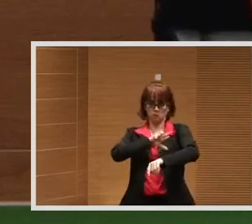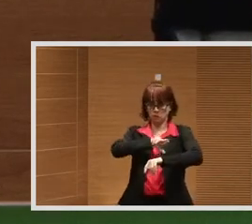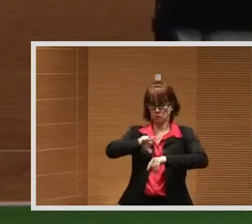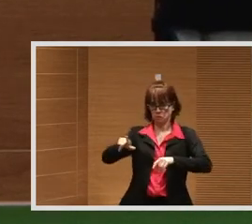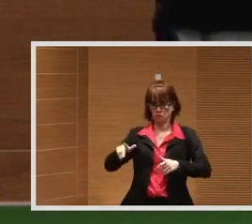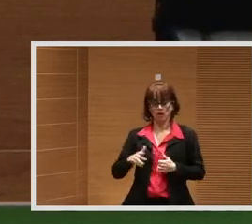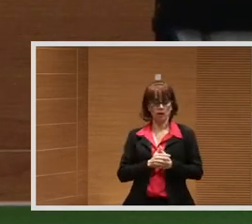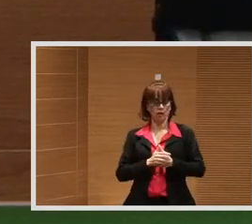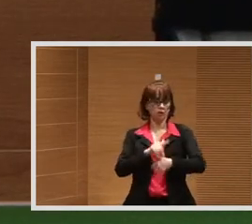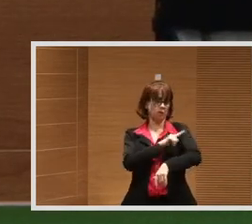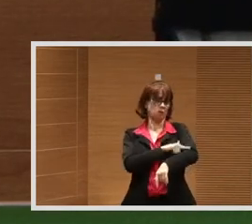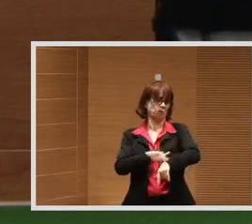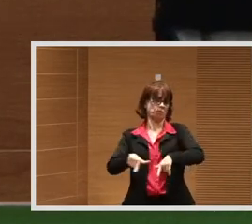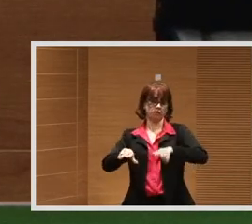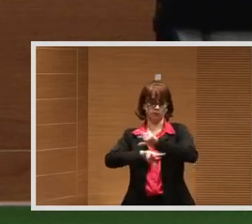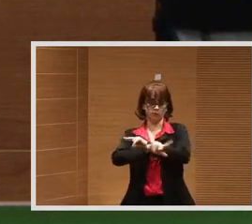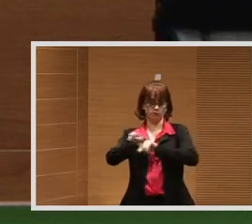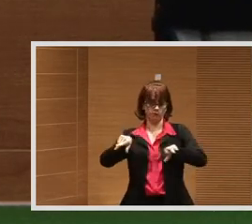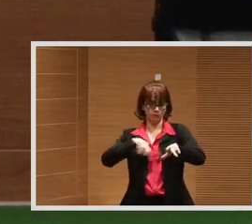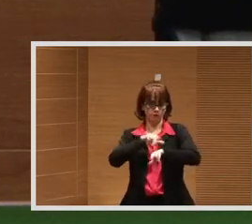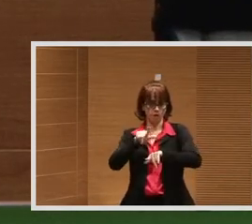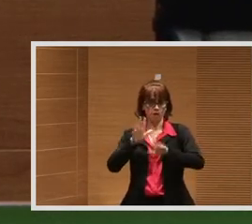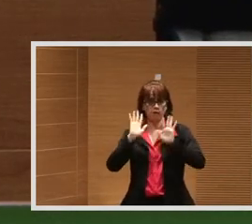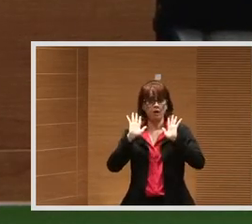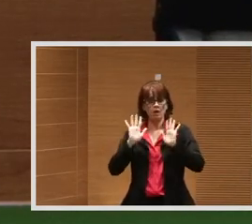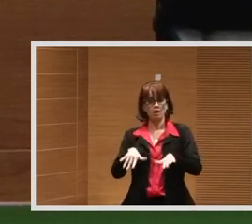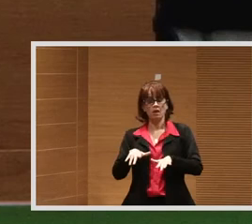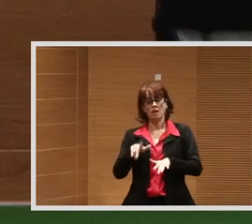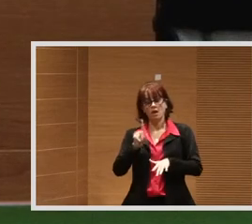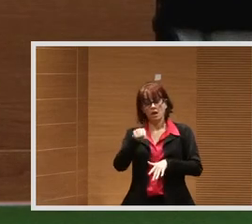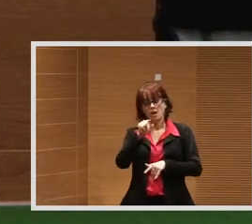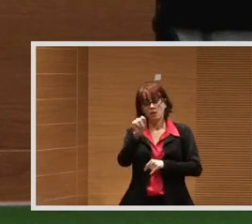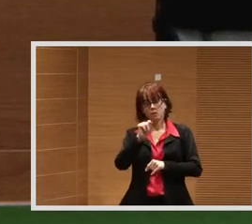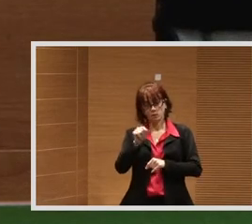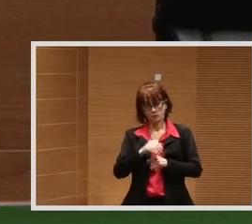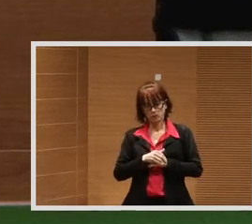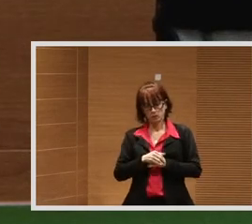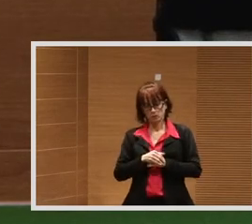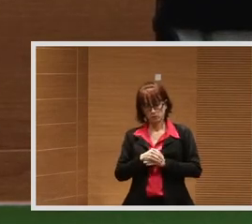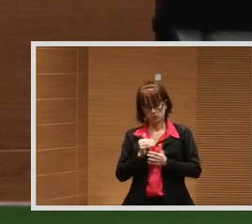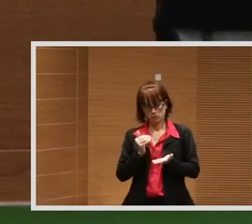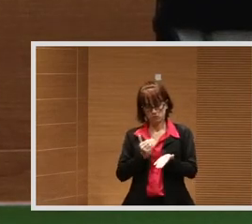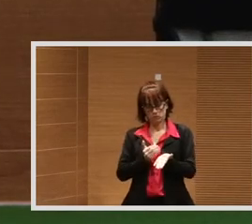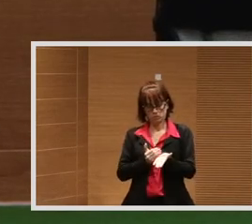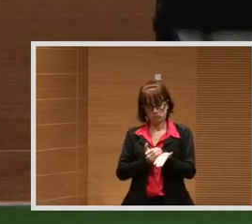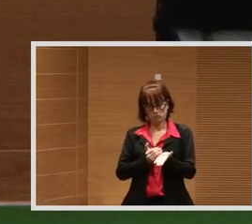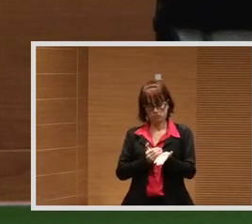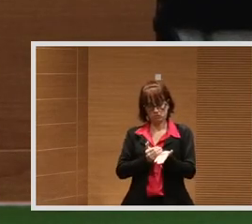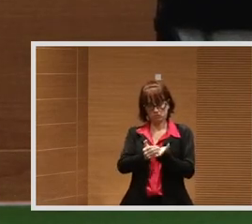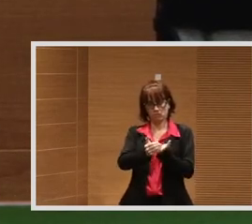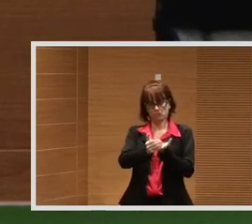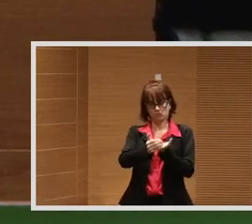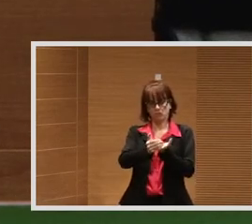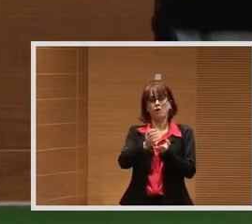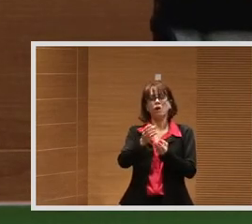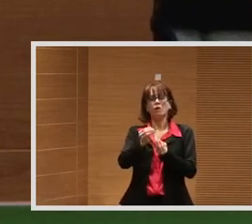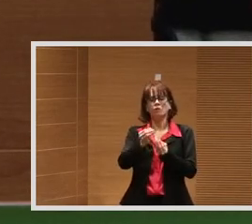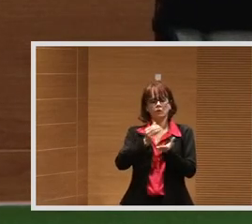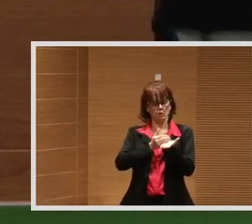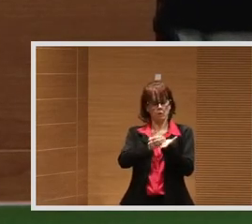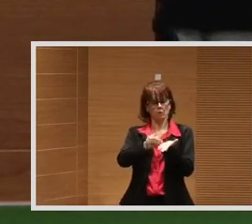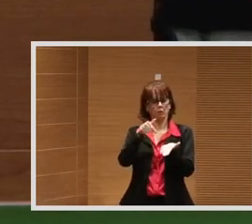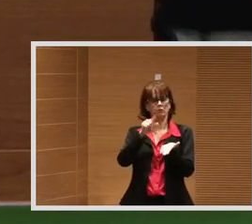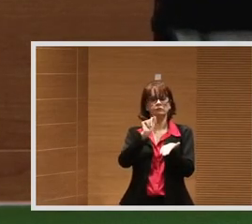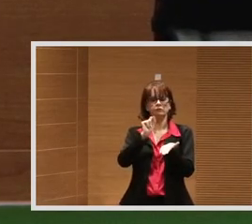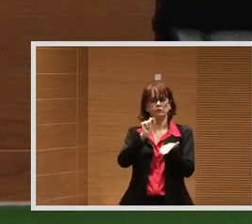descomportamento, né, são manifestações, são expressões de como eu estou, de como está a minha relação com o mundo, como eu tô assim como a